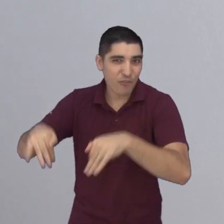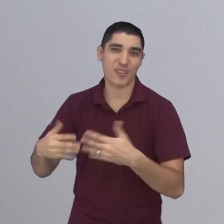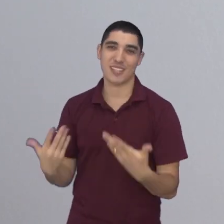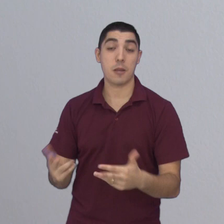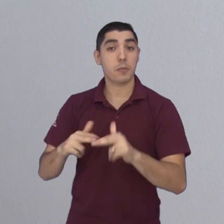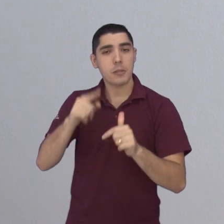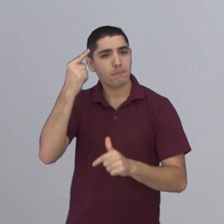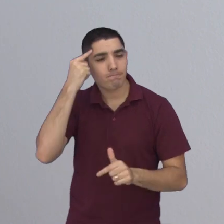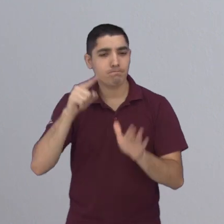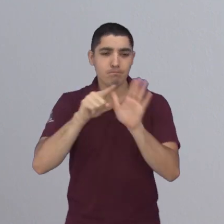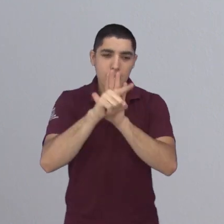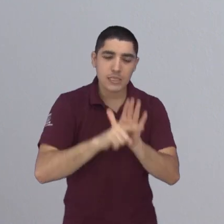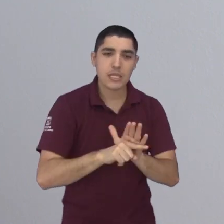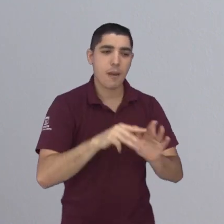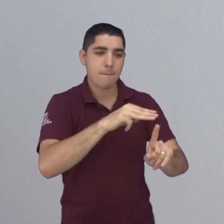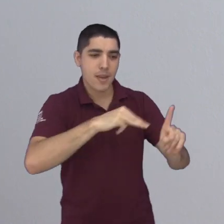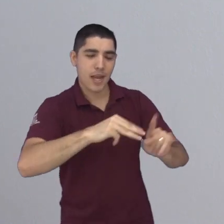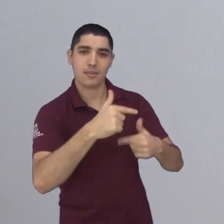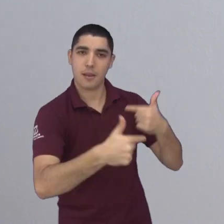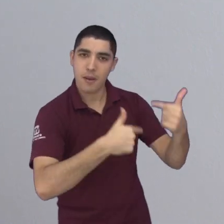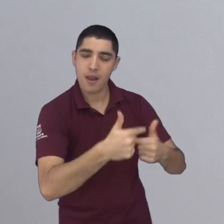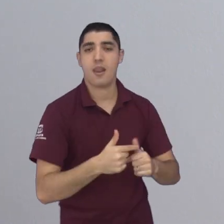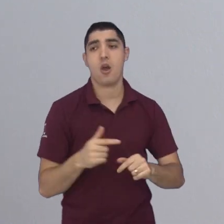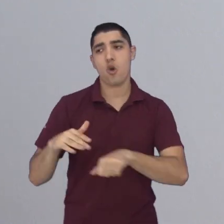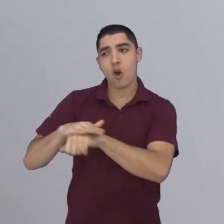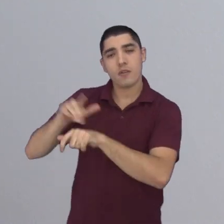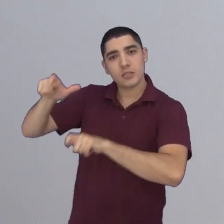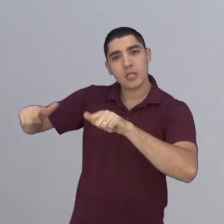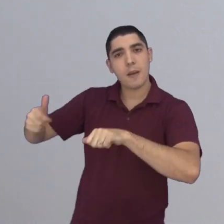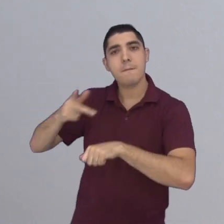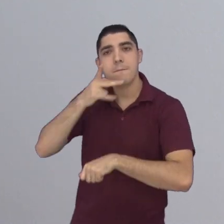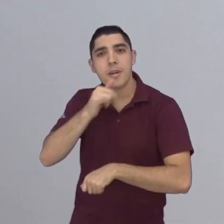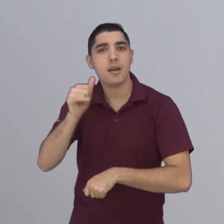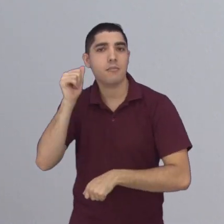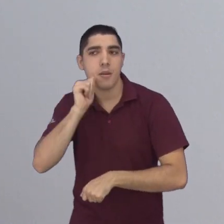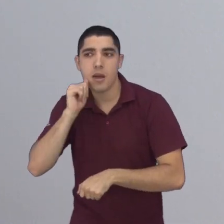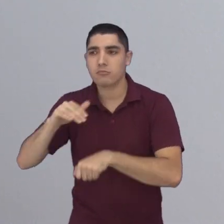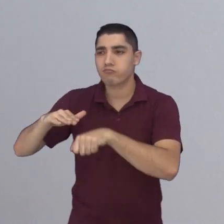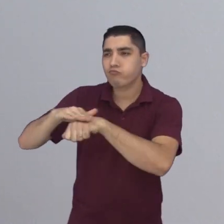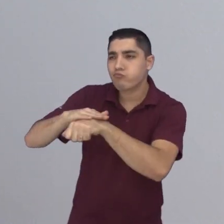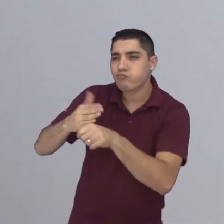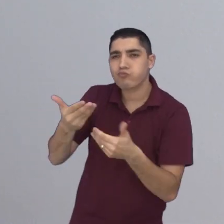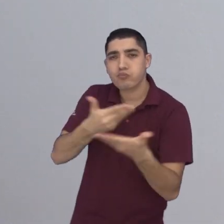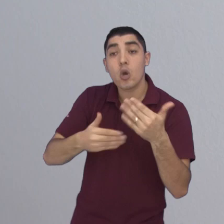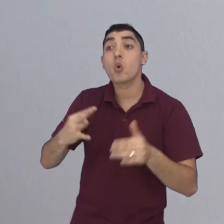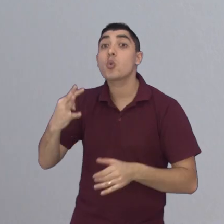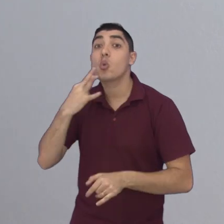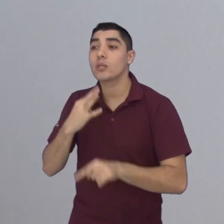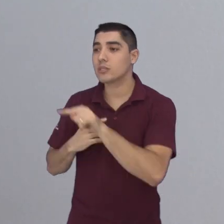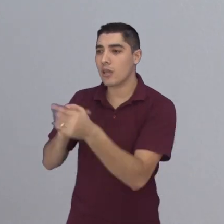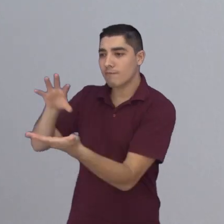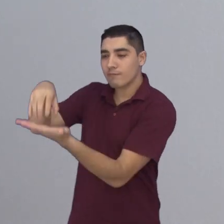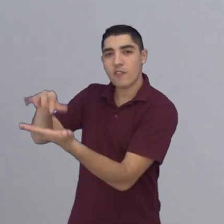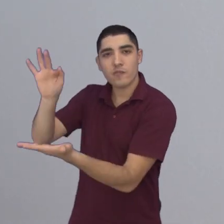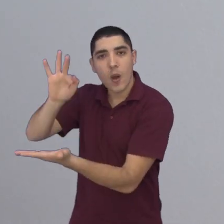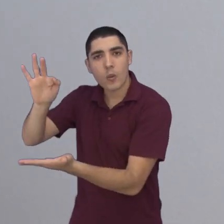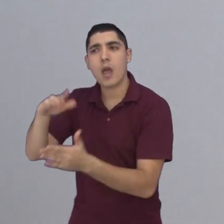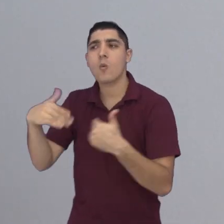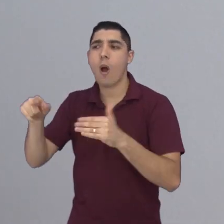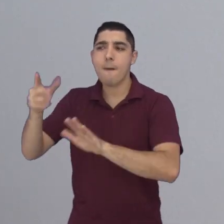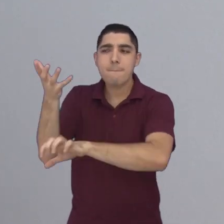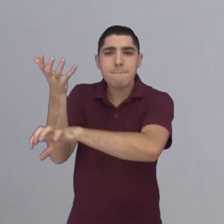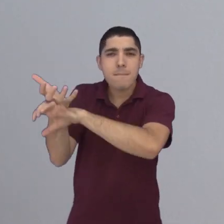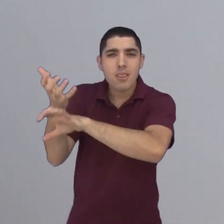pesquisas de mercado conversar com profissionais conversar com os pais sobre as profissões conhecer algumas faculdades